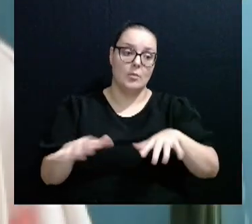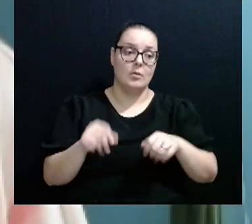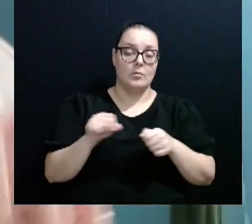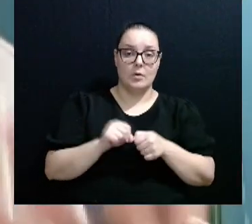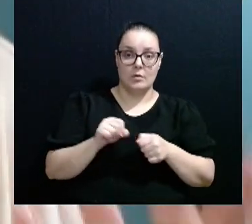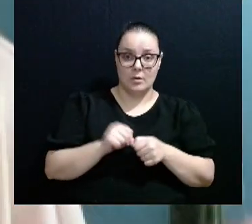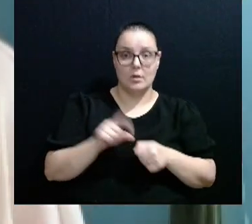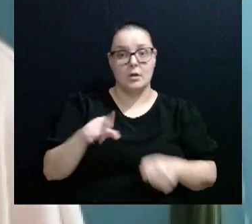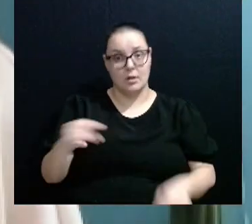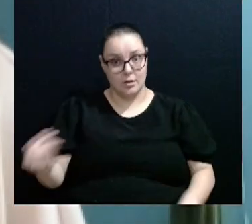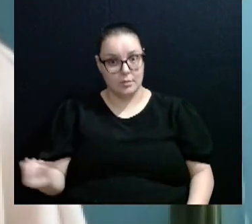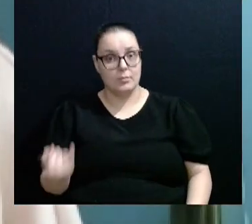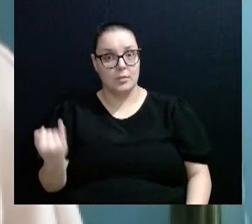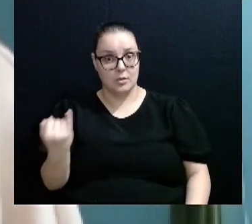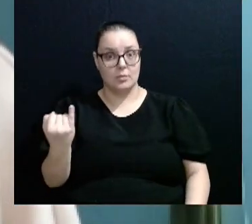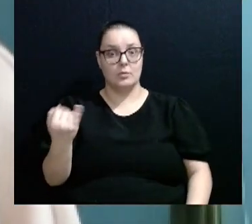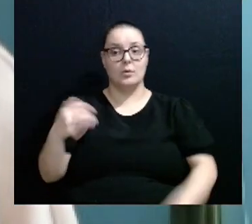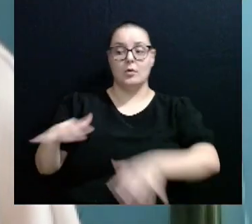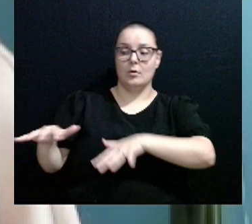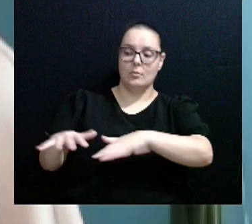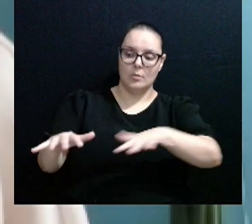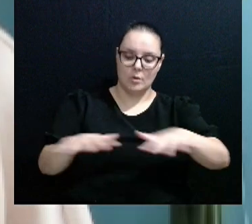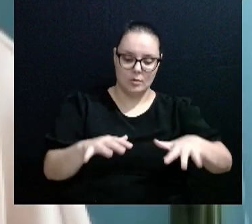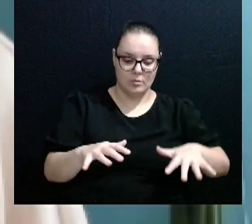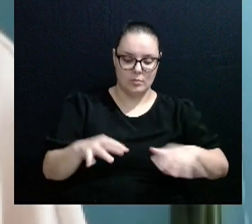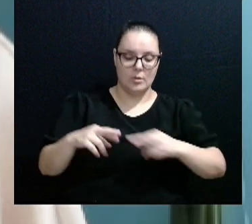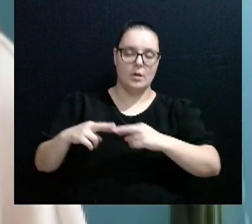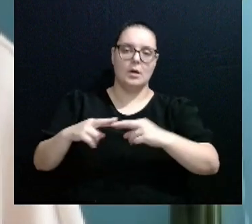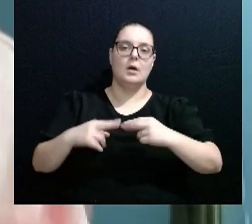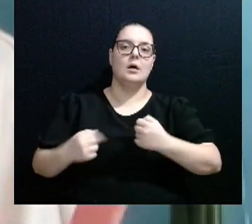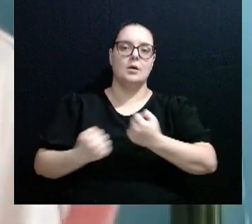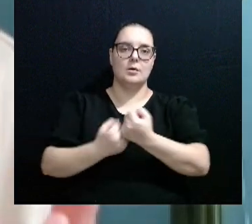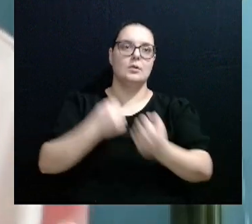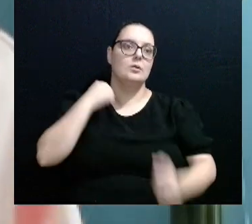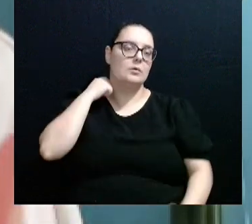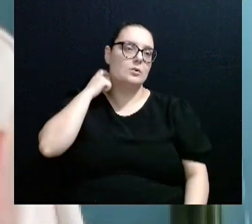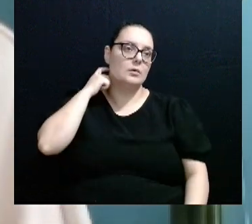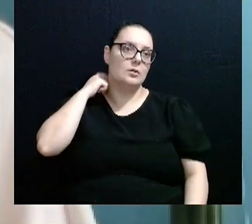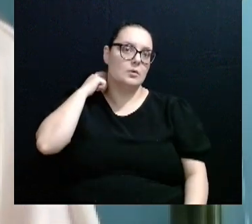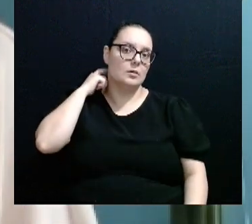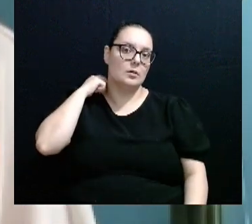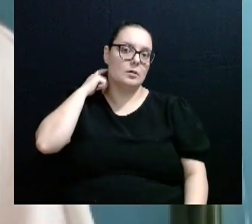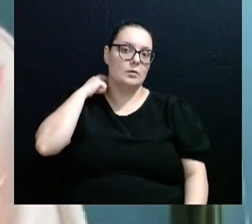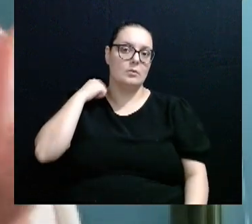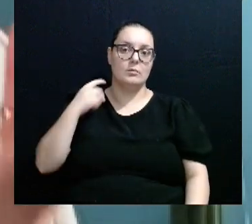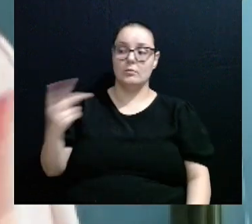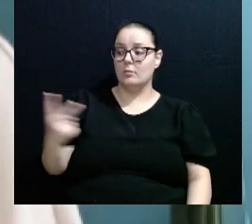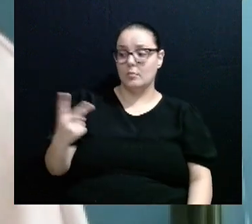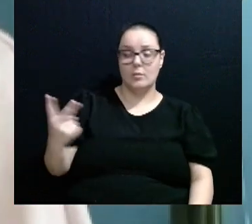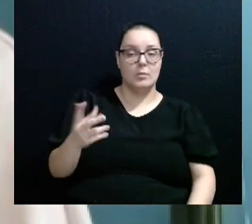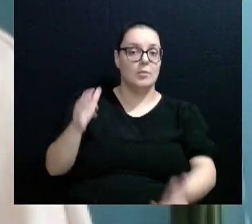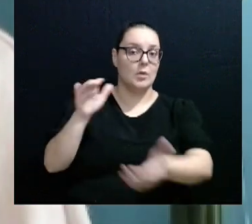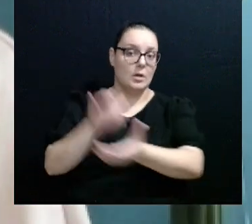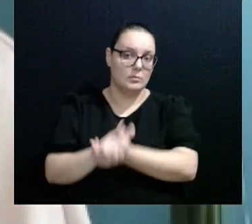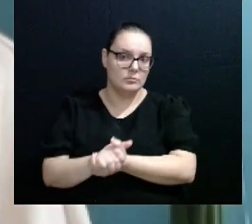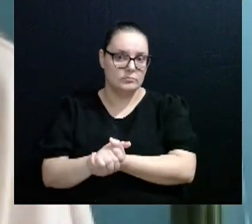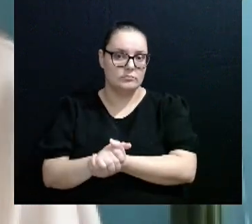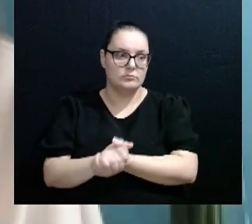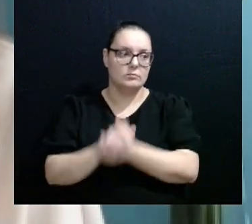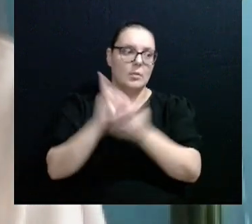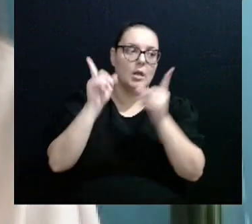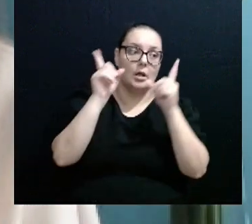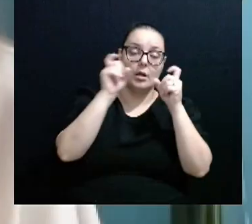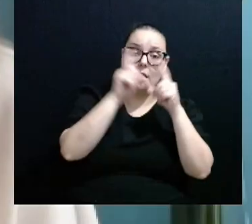importante mobilizar também a sua rede de apoio. Para um casal, é difícil que um